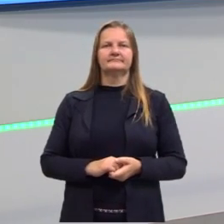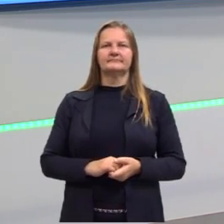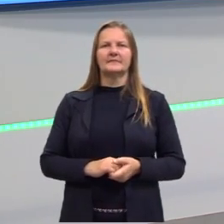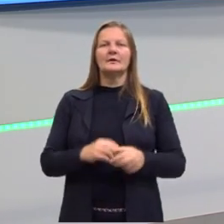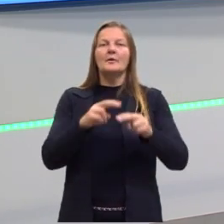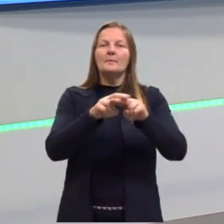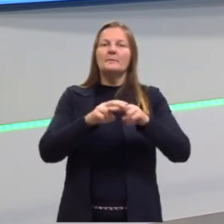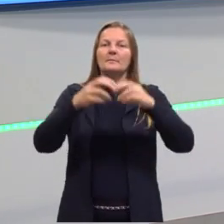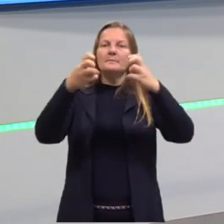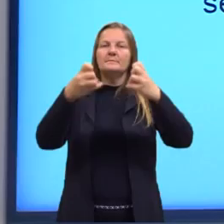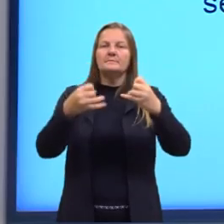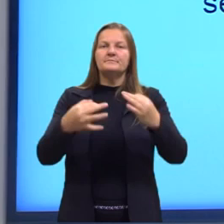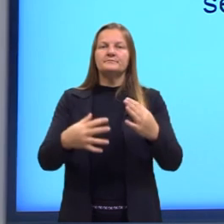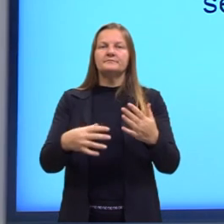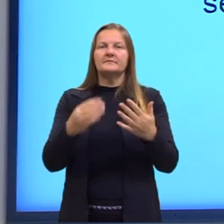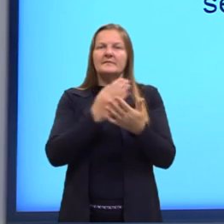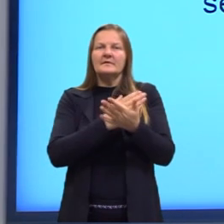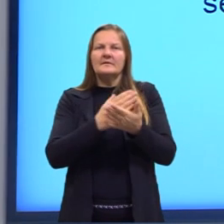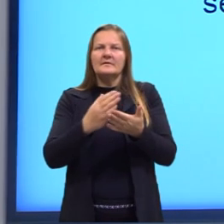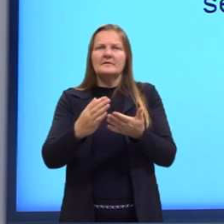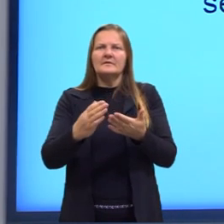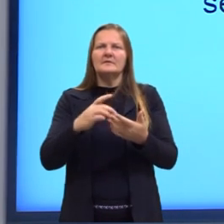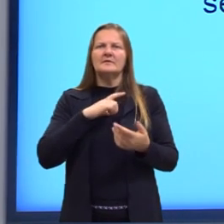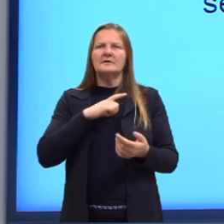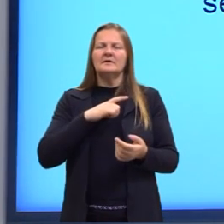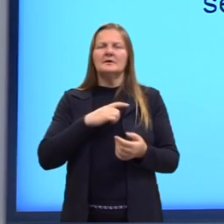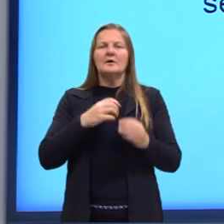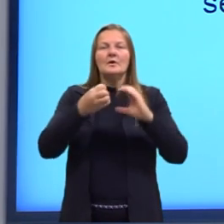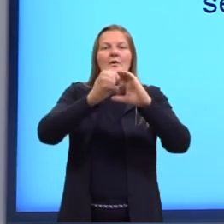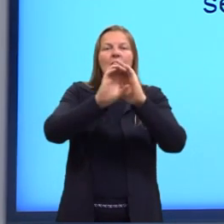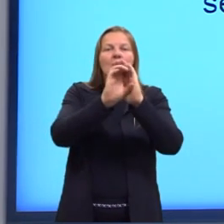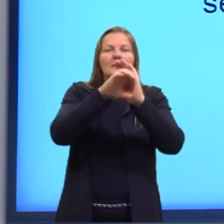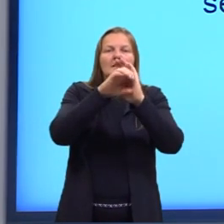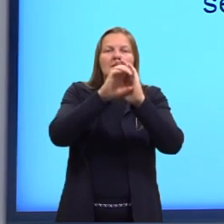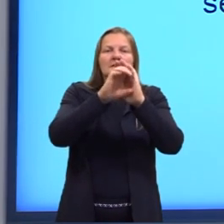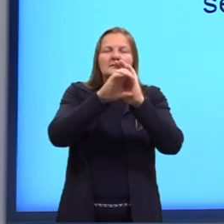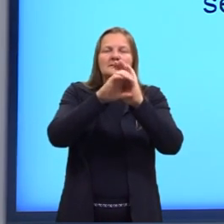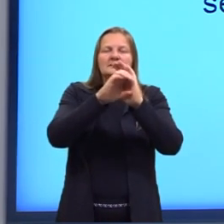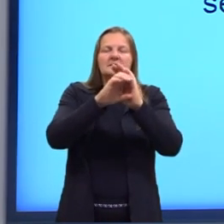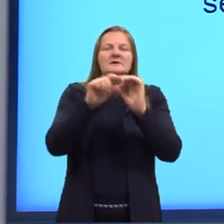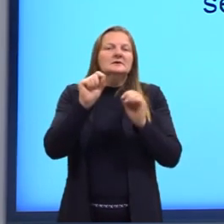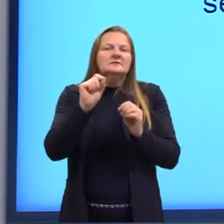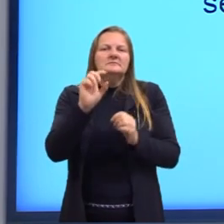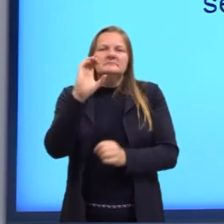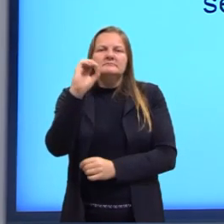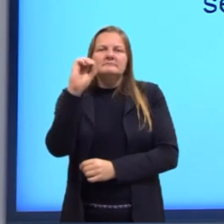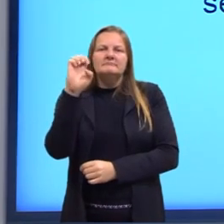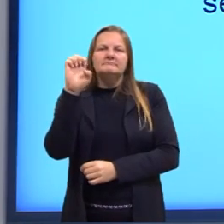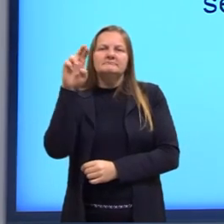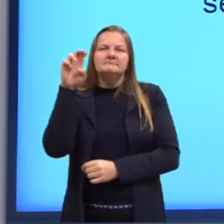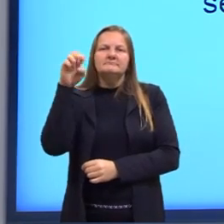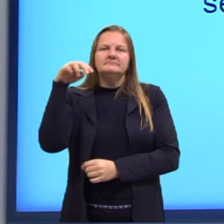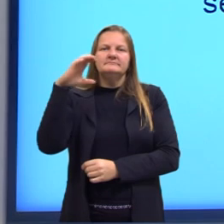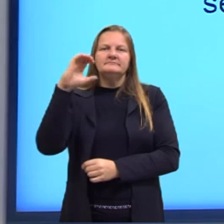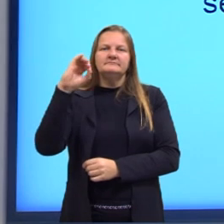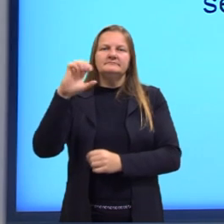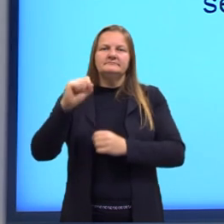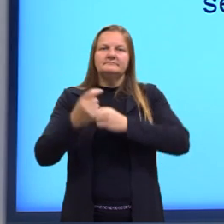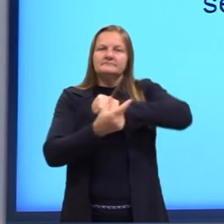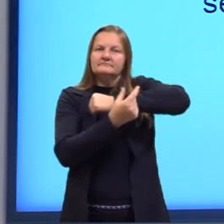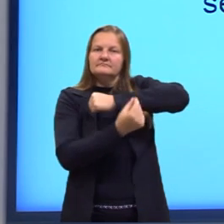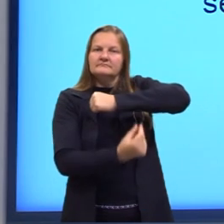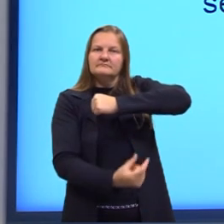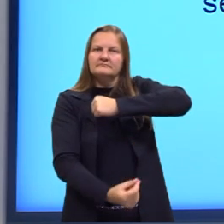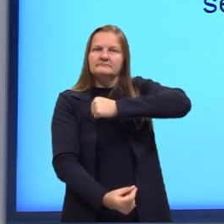se eu trago para vocês inicialmente esse conceito né do que que é a coerência sobre o que que a gente